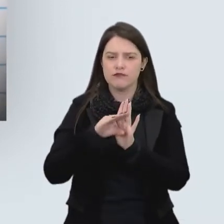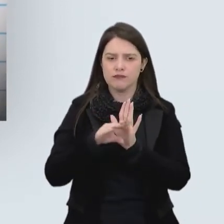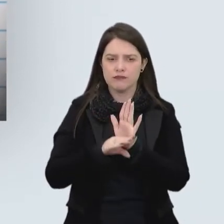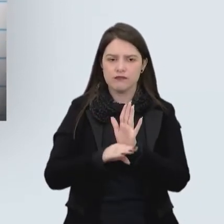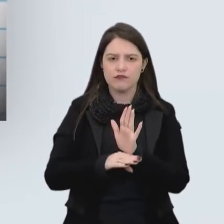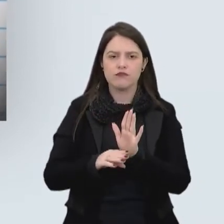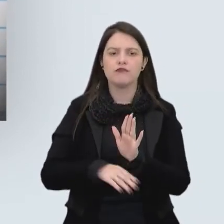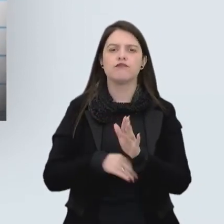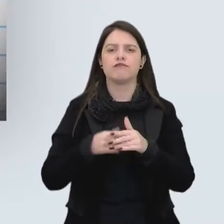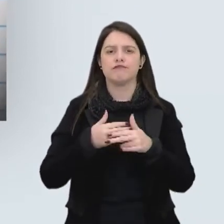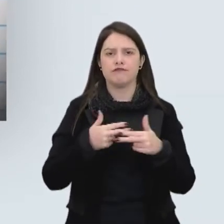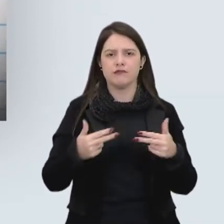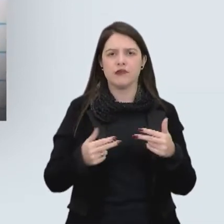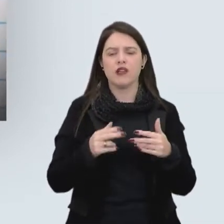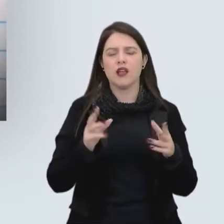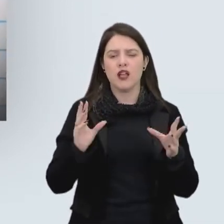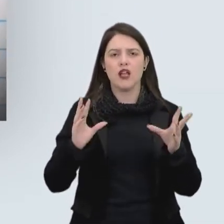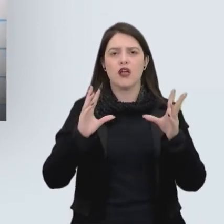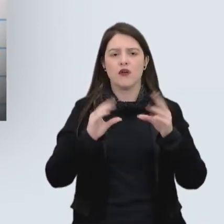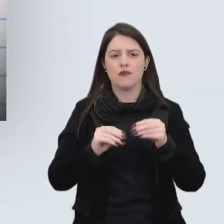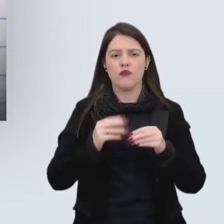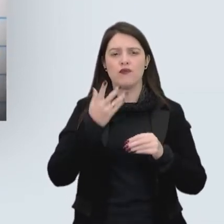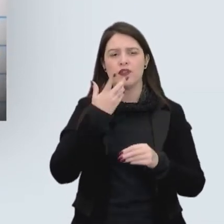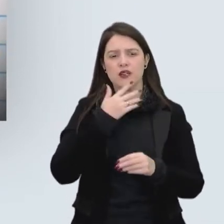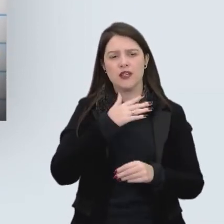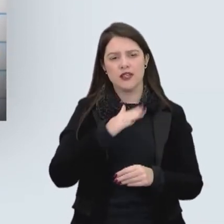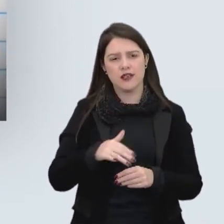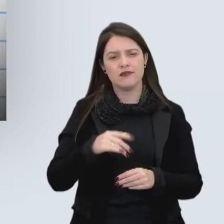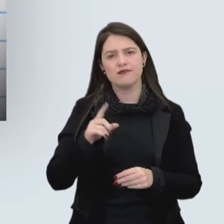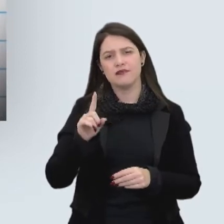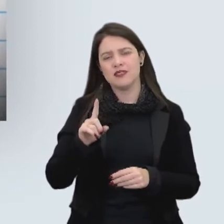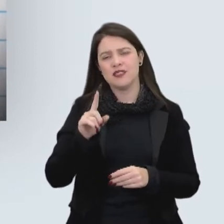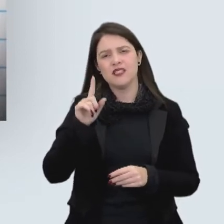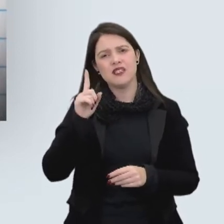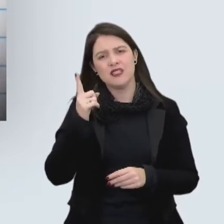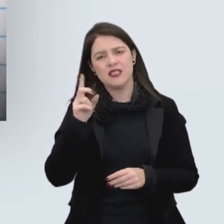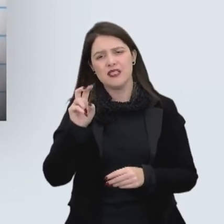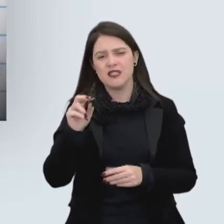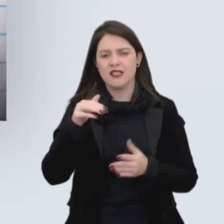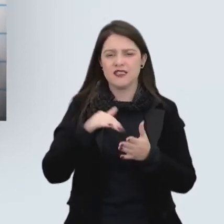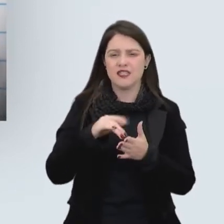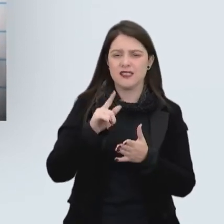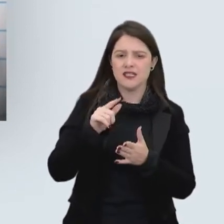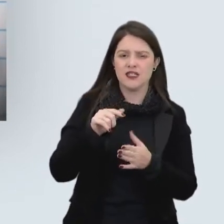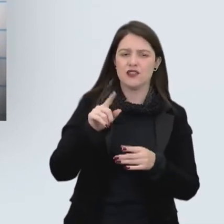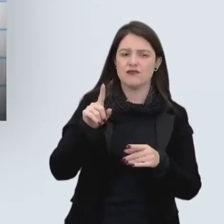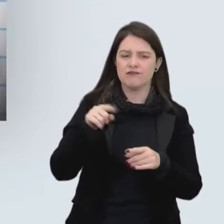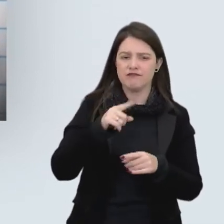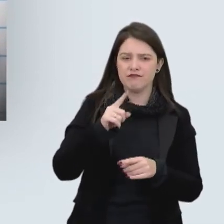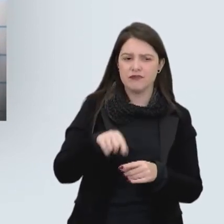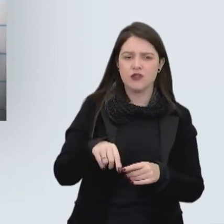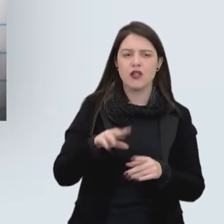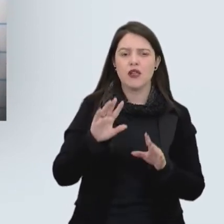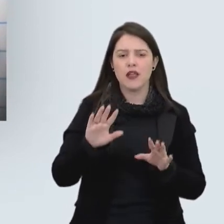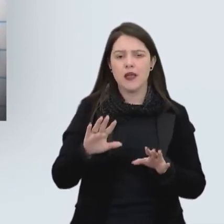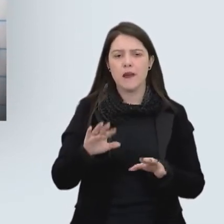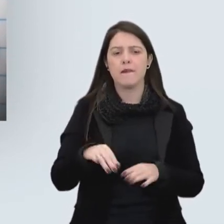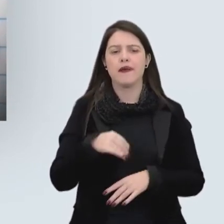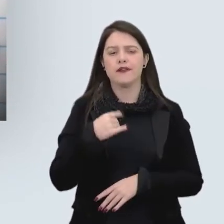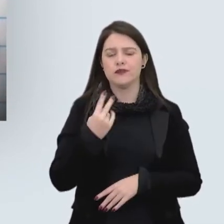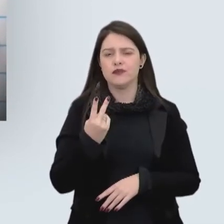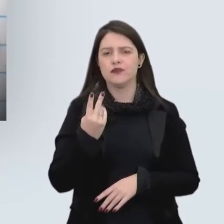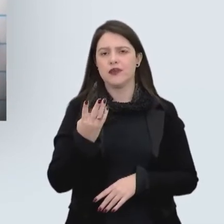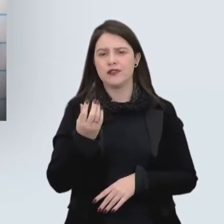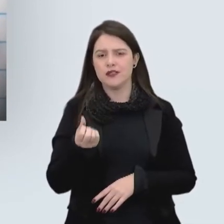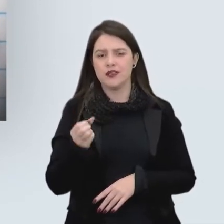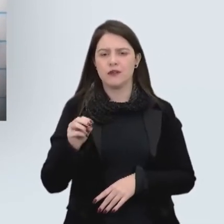trabalho infantil. Embora o número de crianças de 5 a 17 anos que trabalham tenha diminuído de 246 milhões